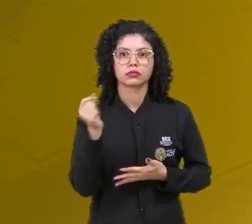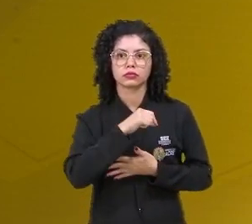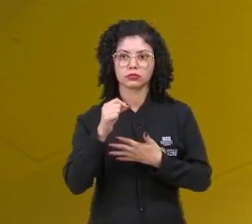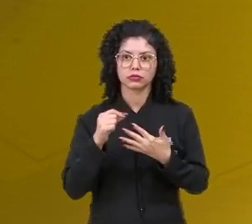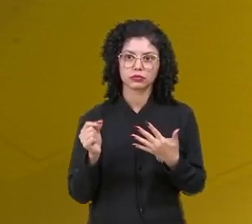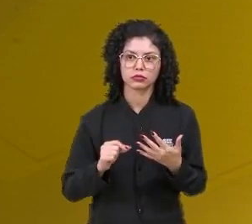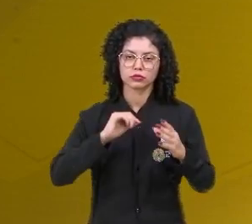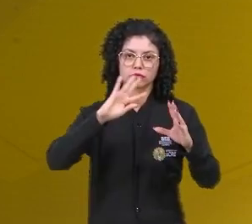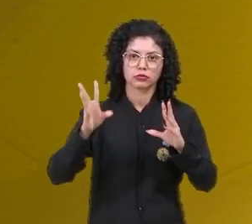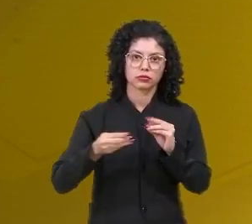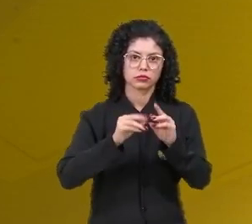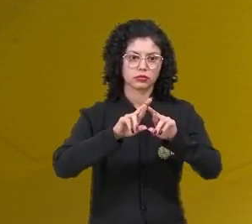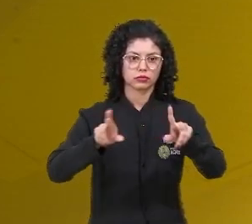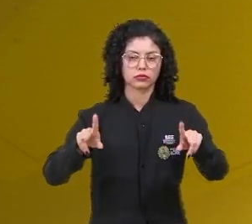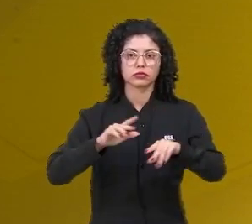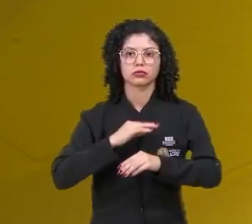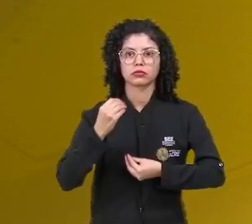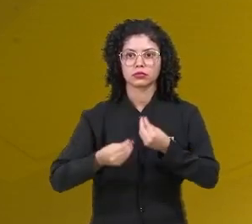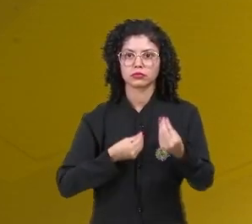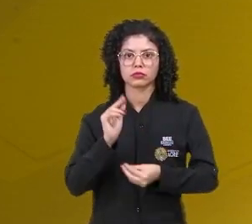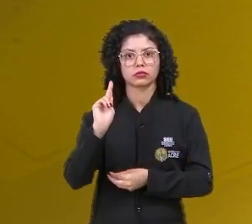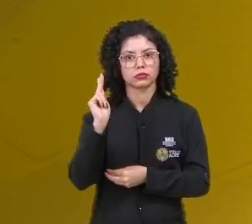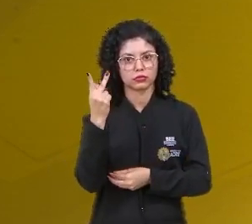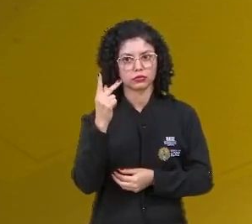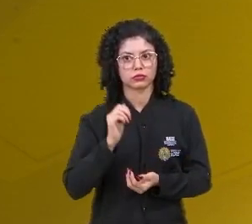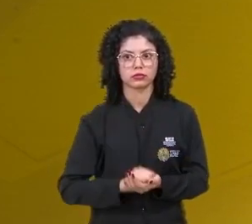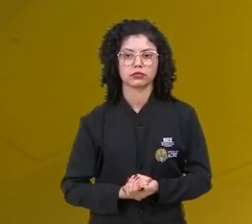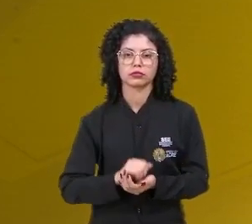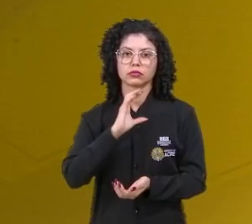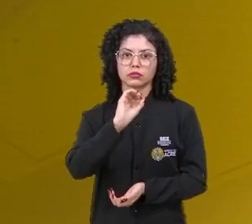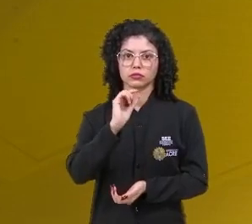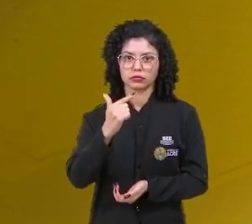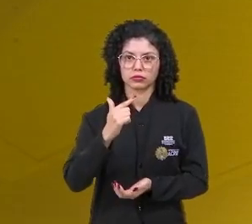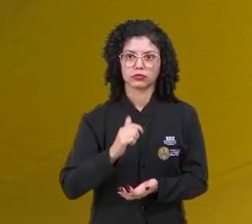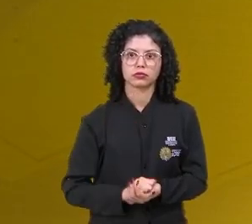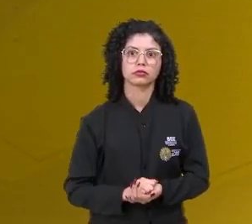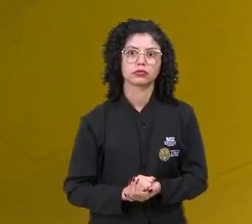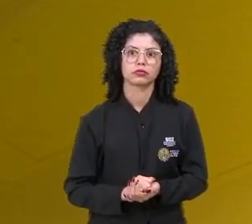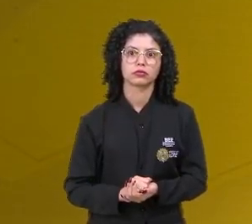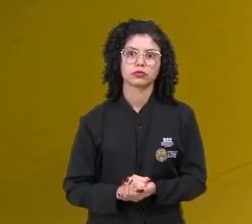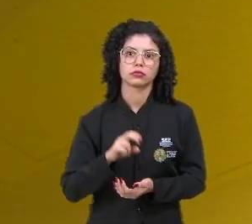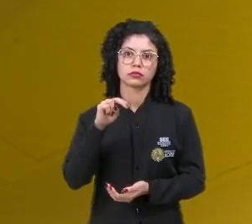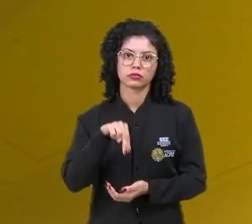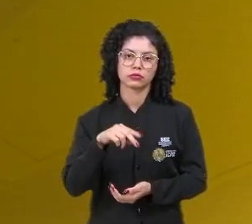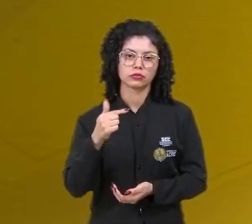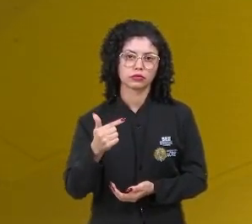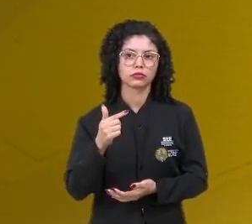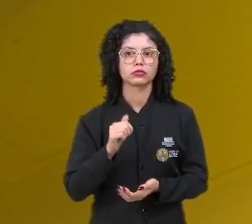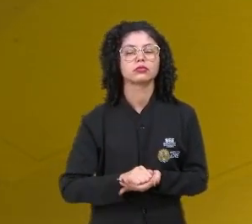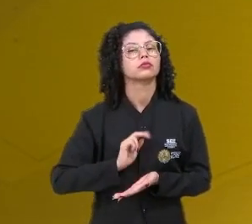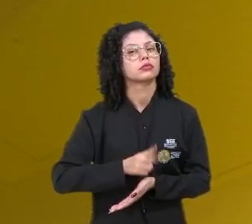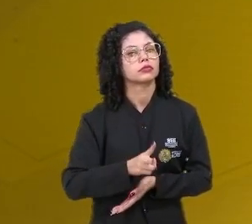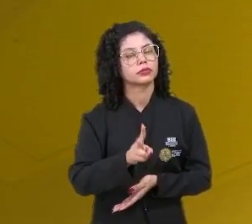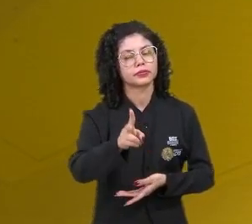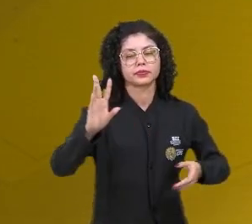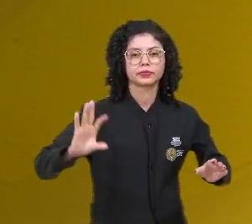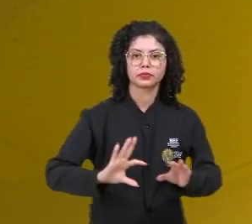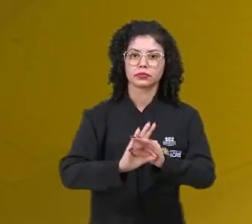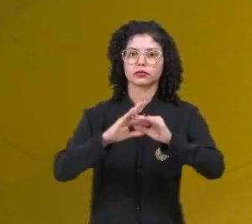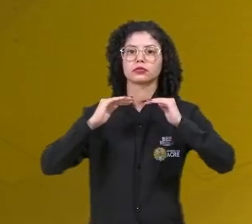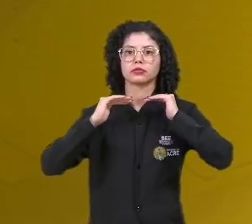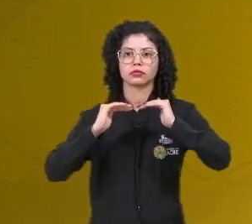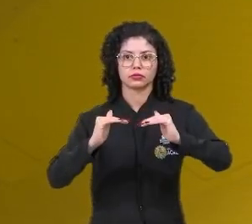elementos completamente diferentes, como hidrogênio, oxigênio, nitrogênio e assim por diante, para poder manter a